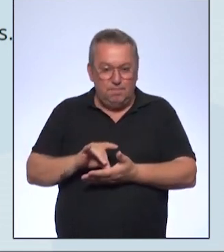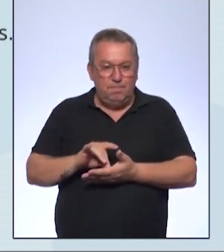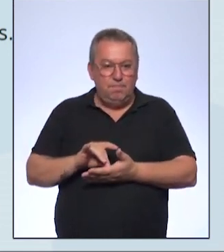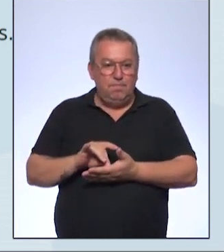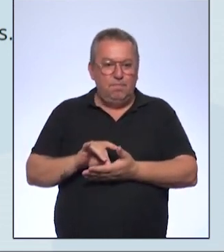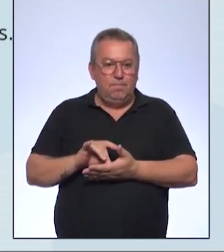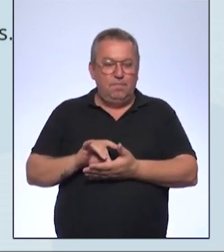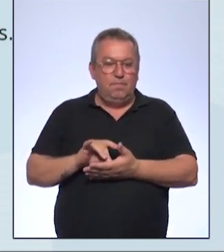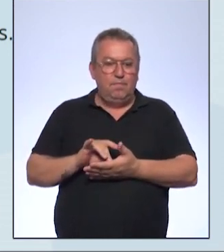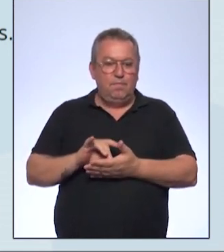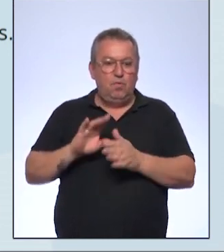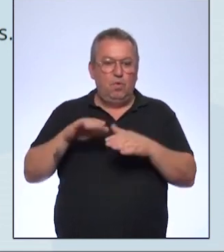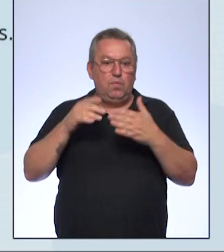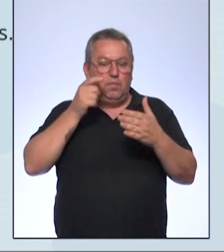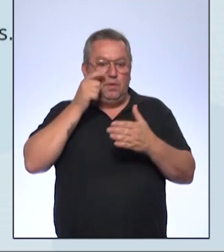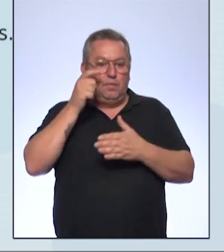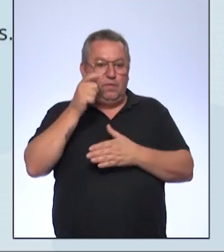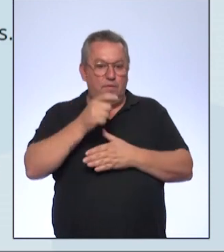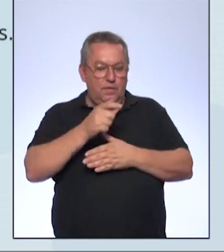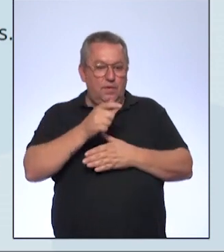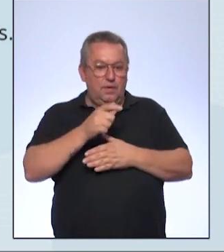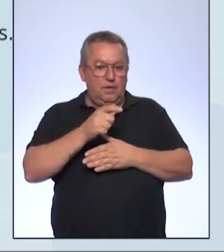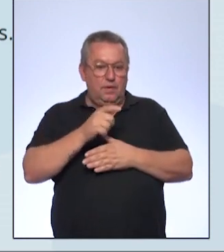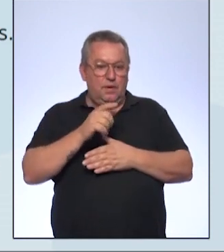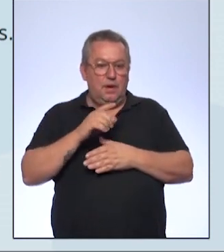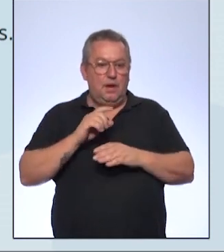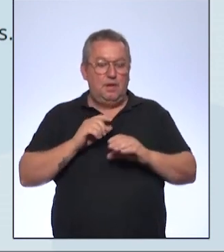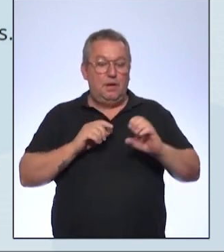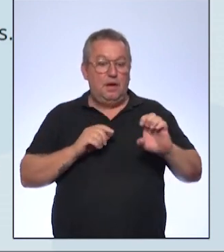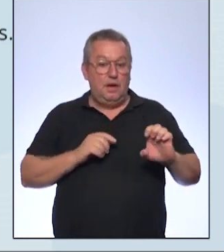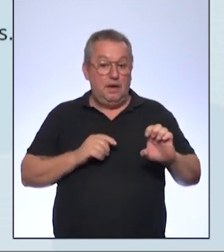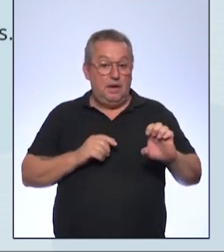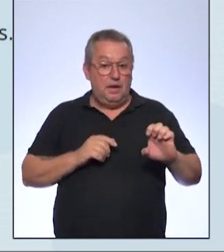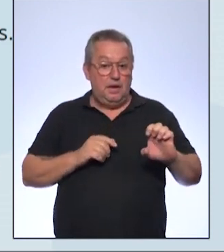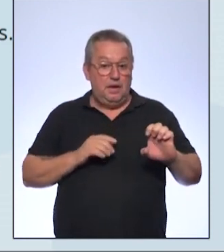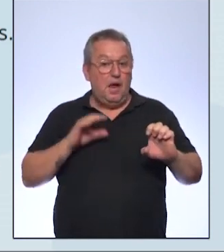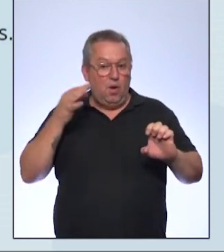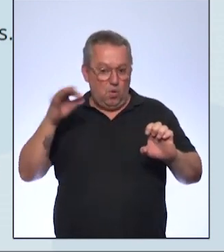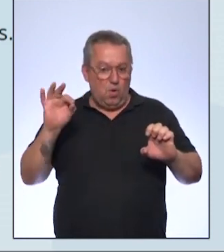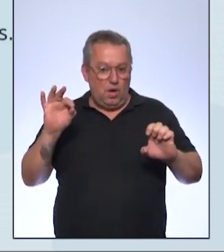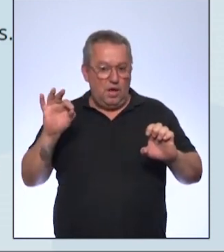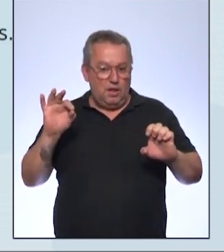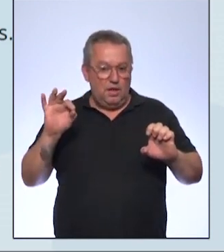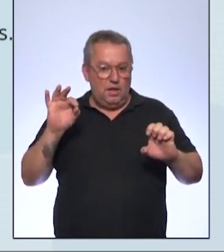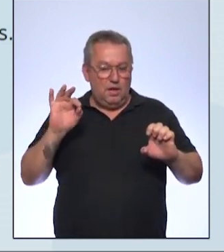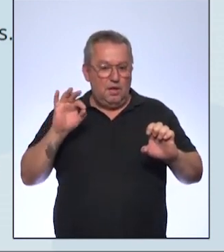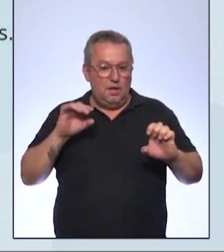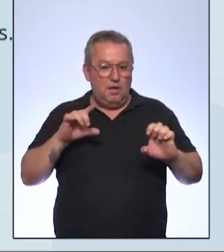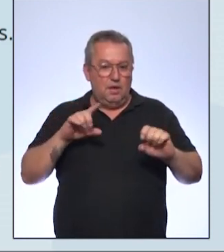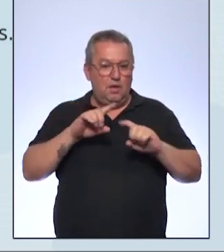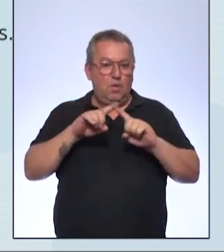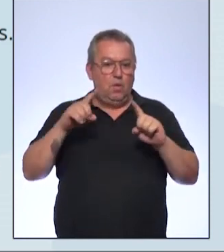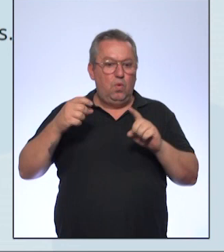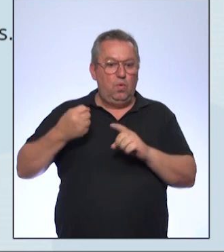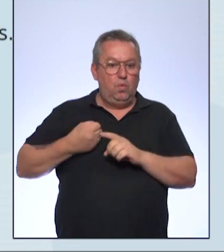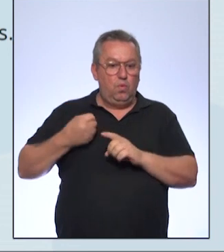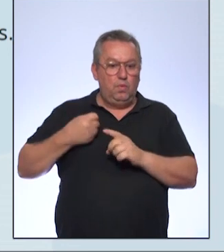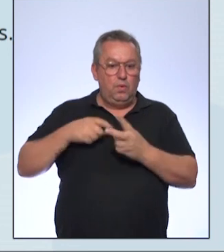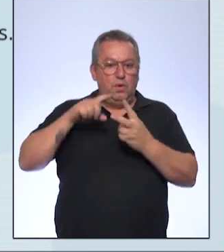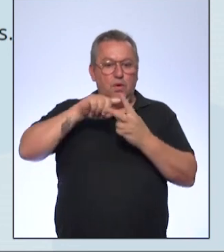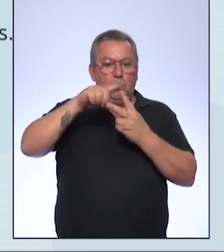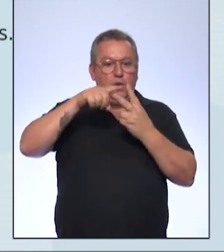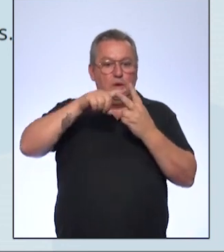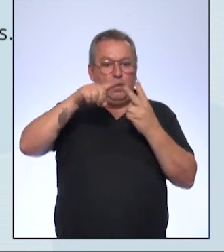verdadeira. Como podemos ver, a alternativa verdadeira é a alternativa E, que ela está da seguinte forma. O